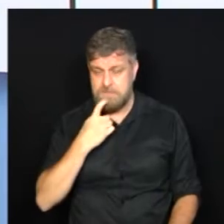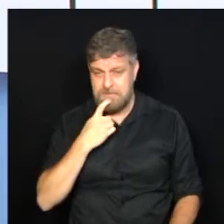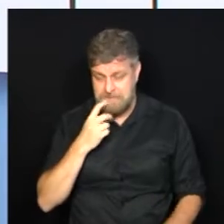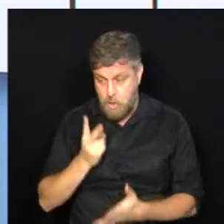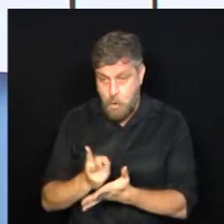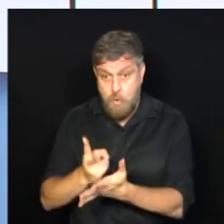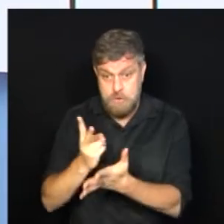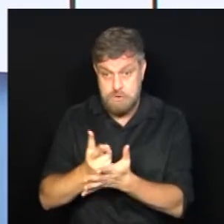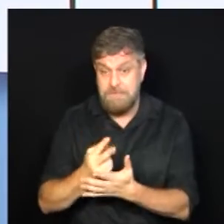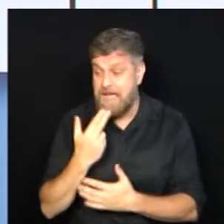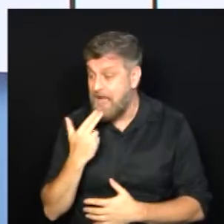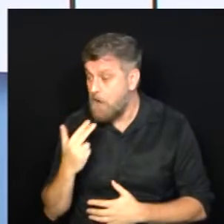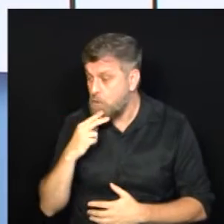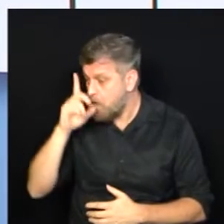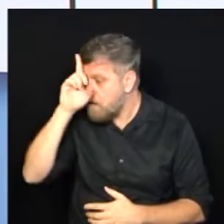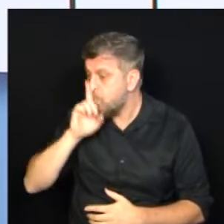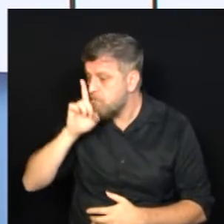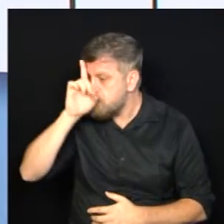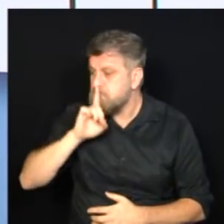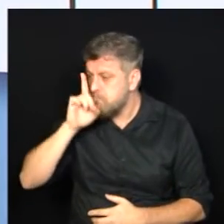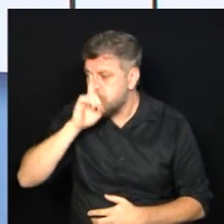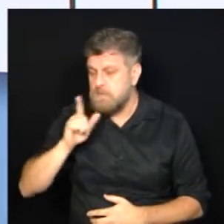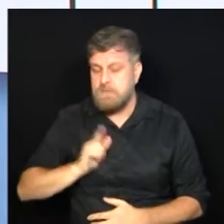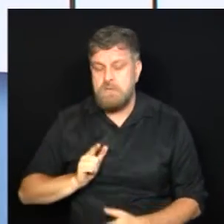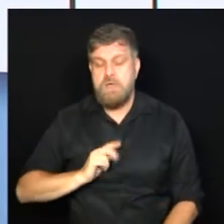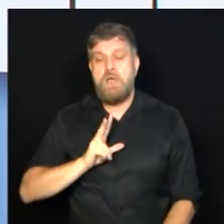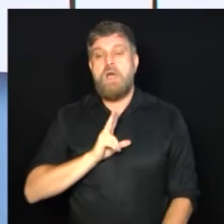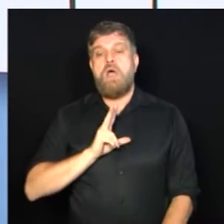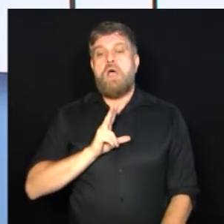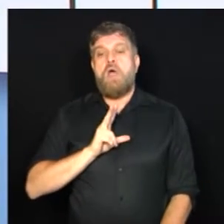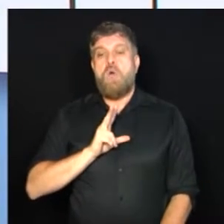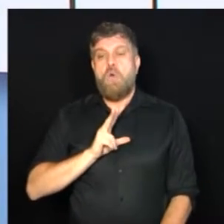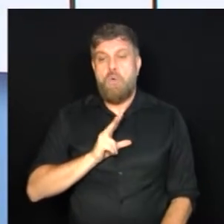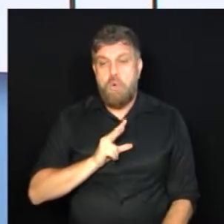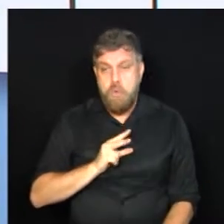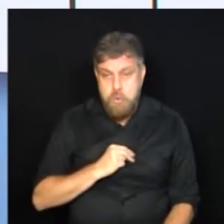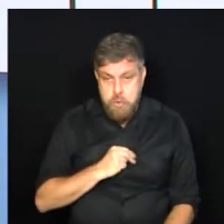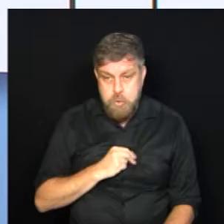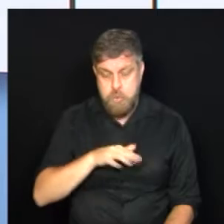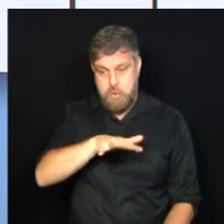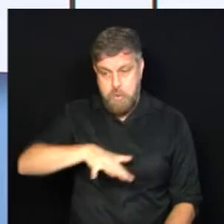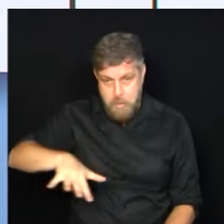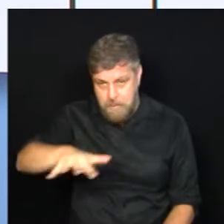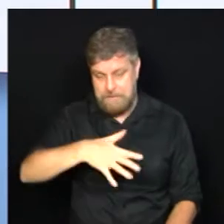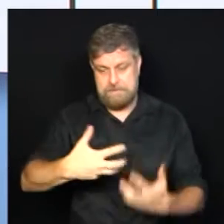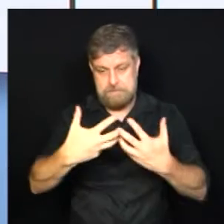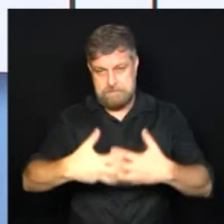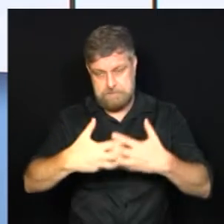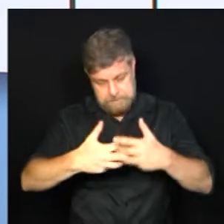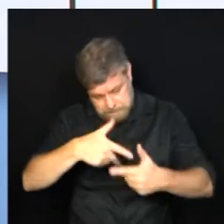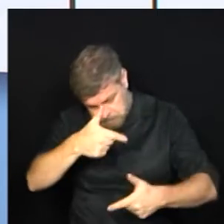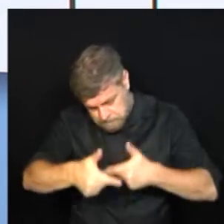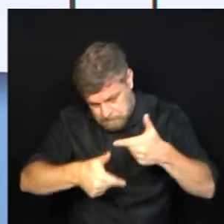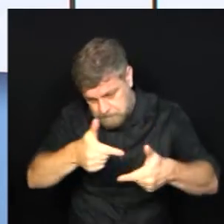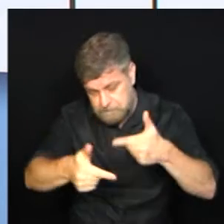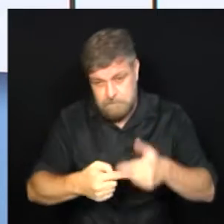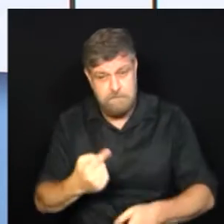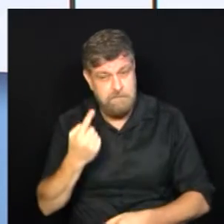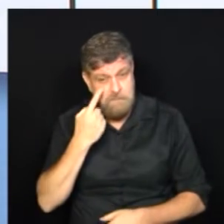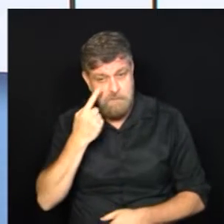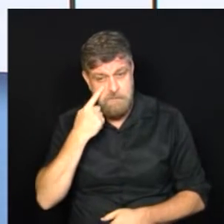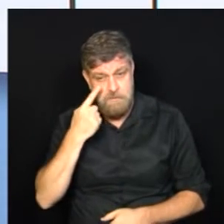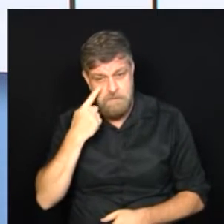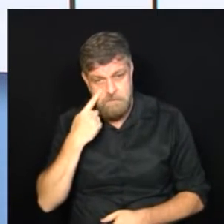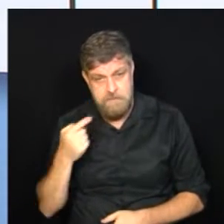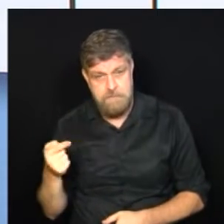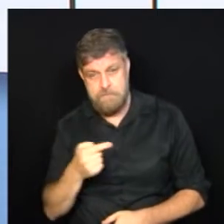fase amarela, ela dá esse fôlego para que, então, o setor continue atuando. Vamos ouvir aí a